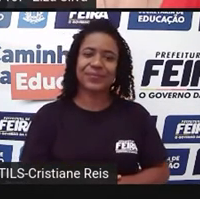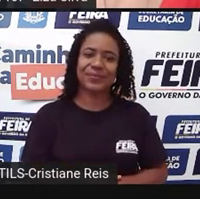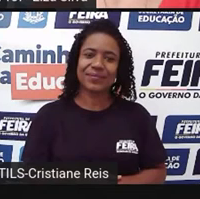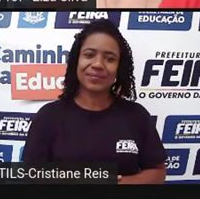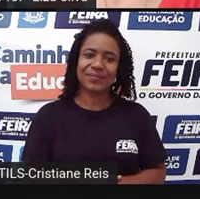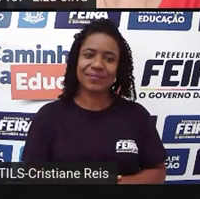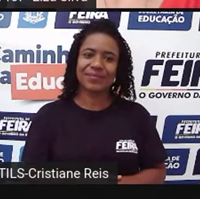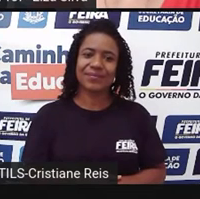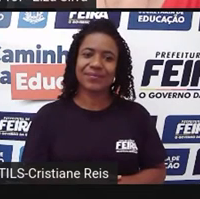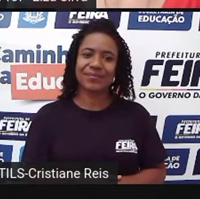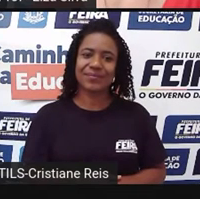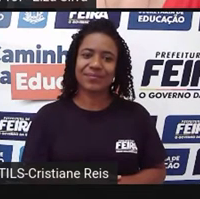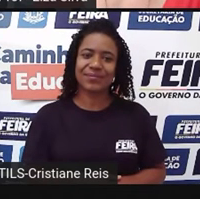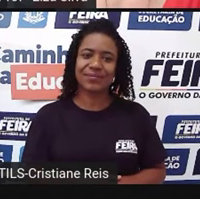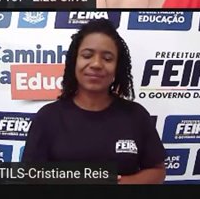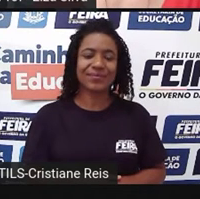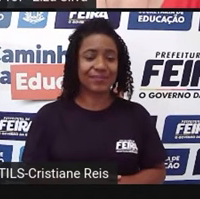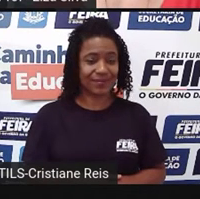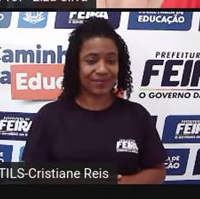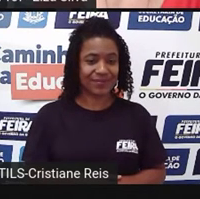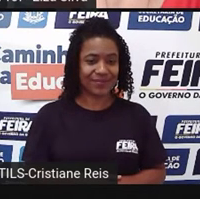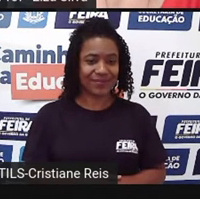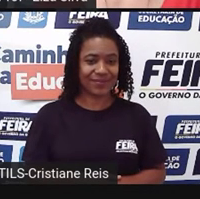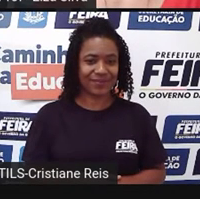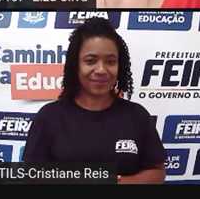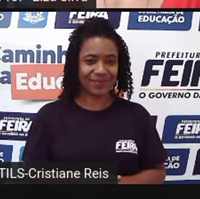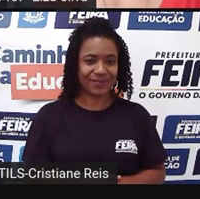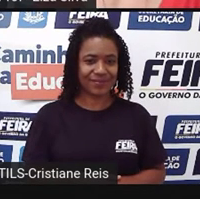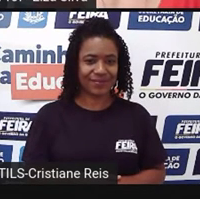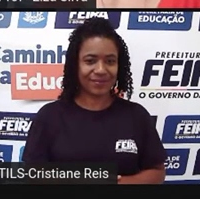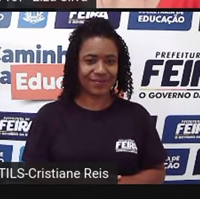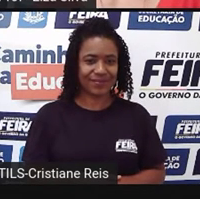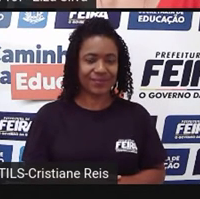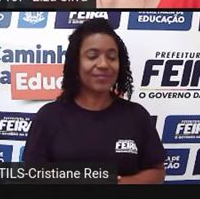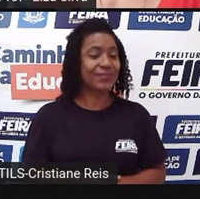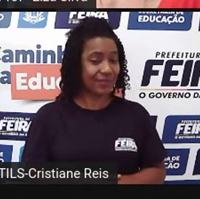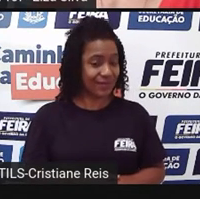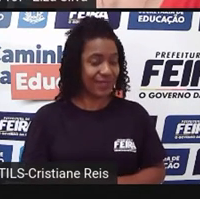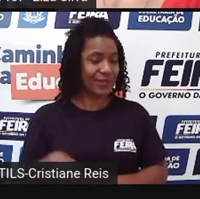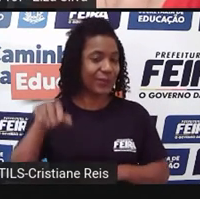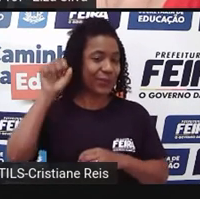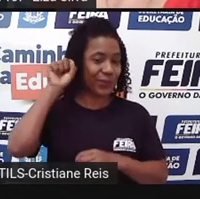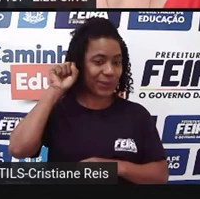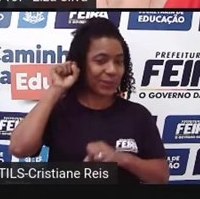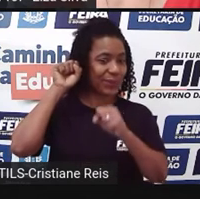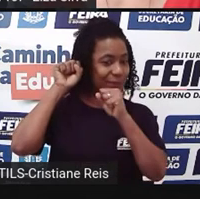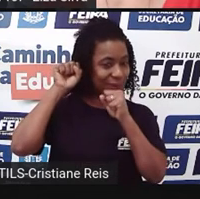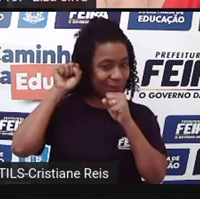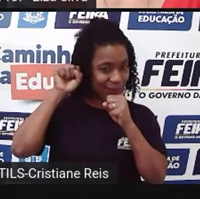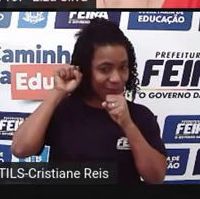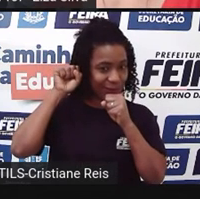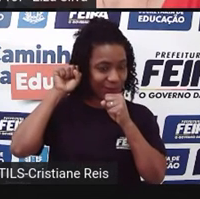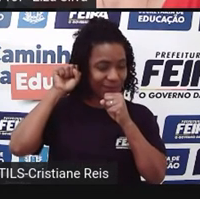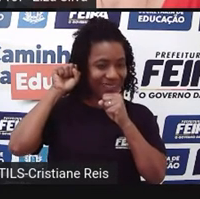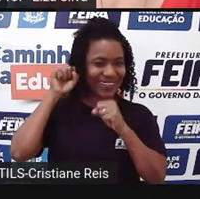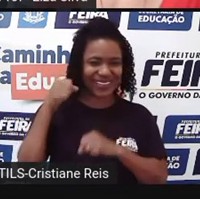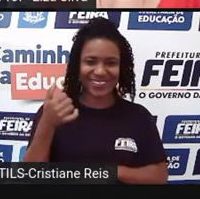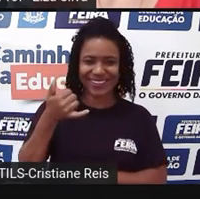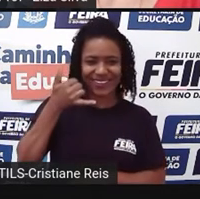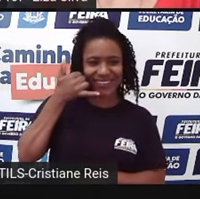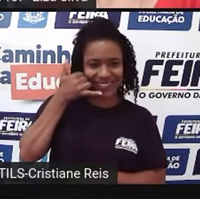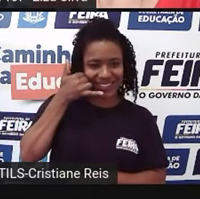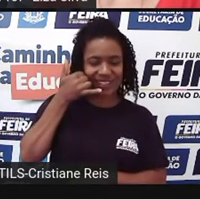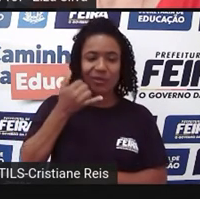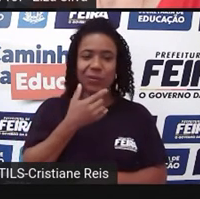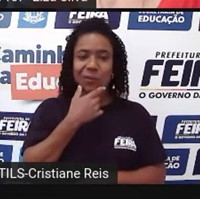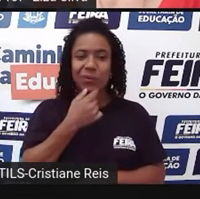a Natiele funciona Alexander Graham Bell então o telefone ele foi inventado